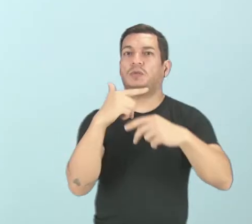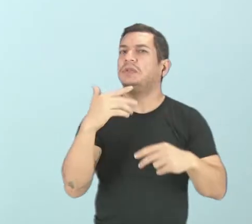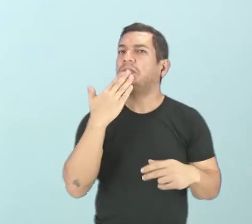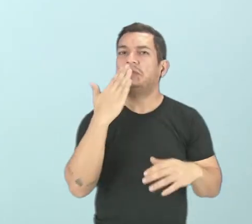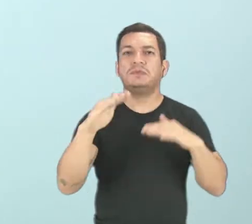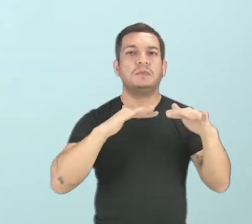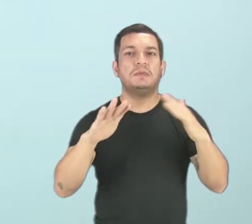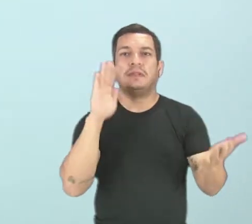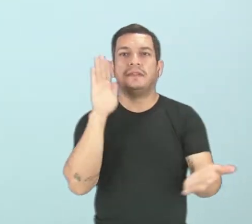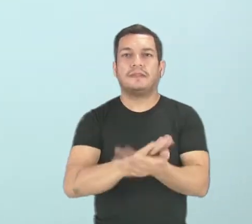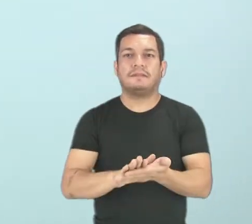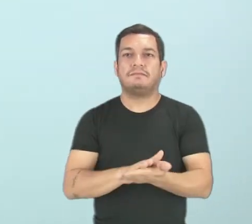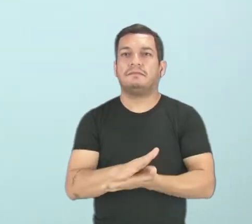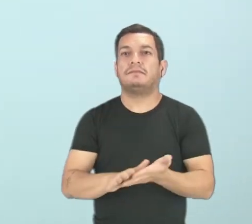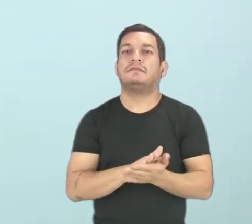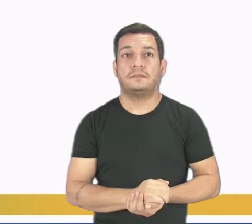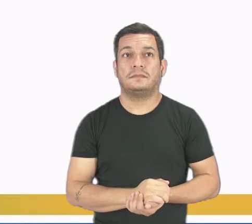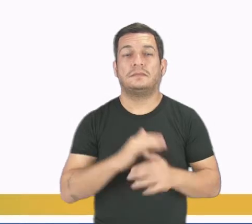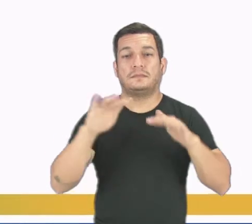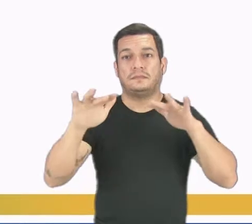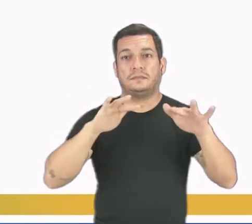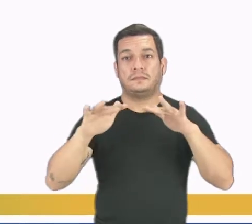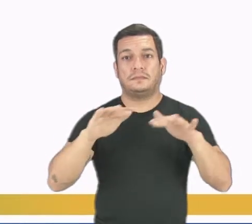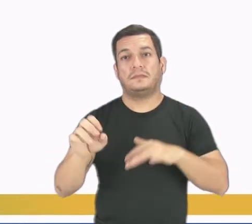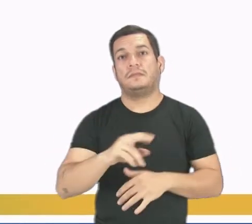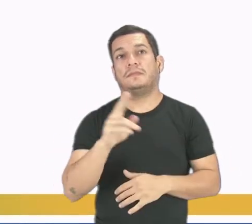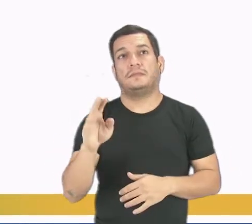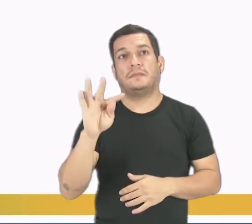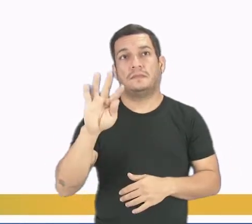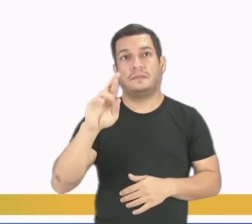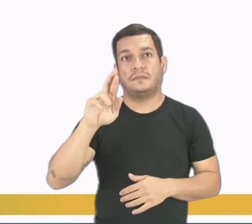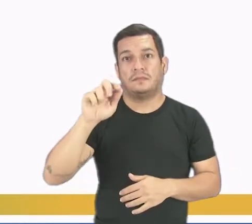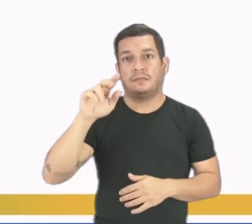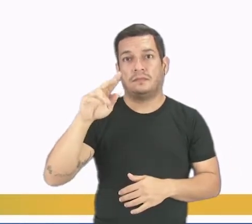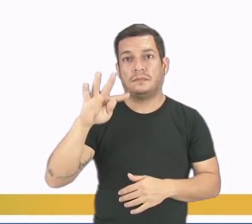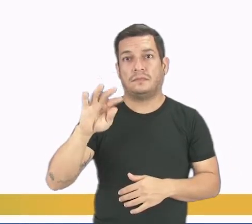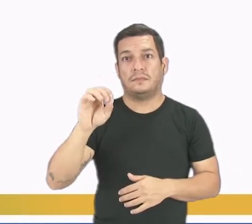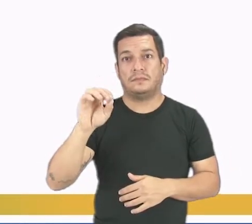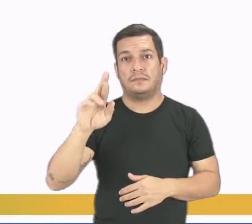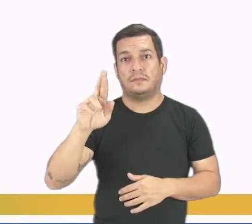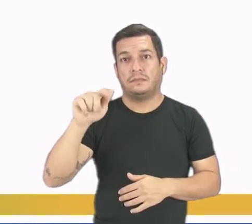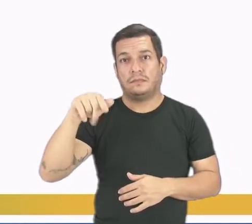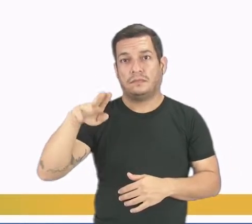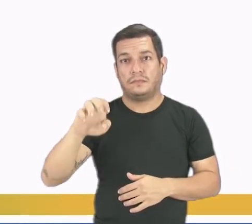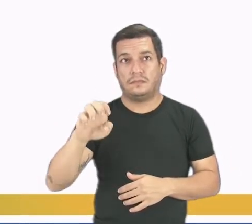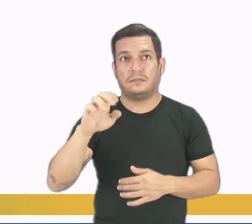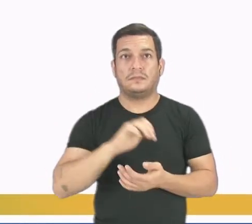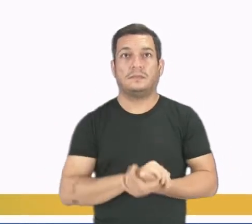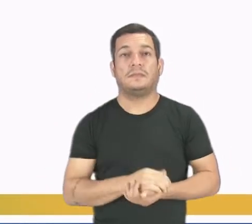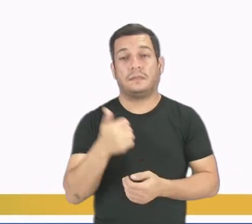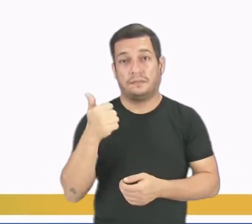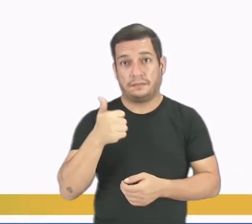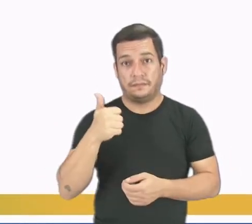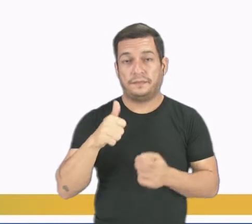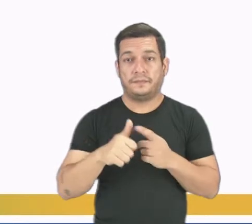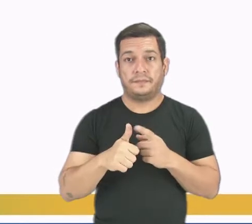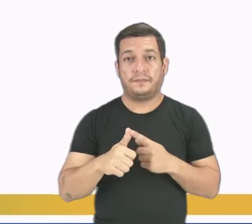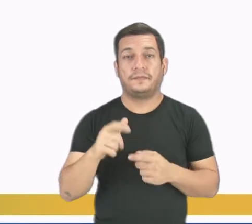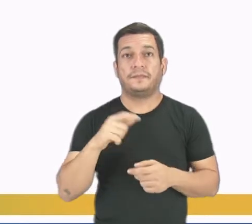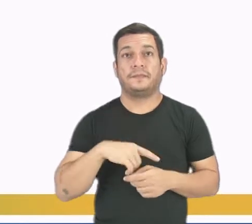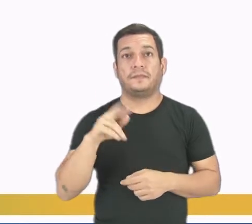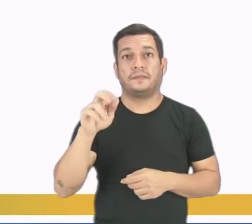tenho rotação, eu não tenho translação. Então, nesse caso aí, eu tenho a primeira condição aplicada, que é